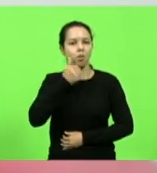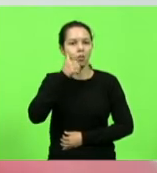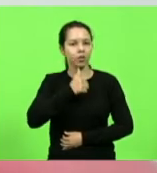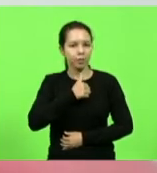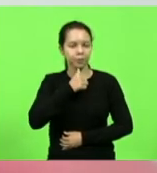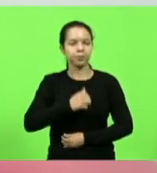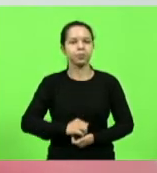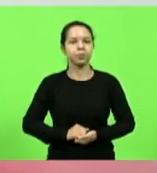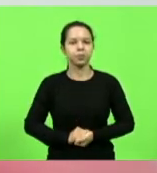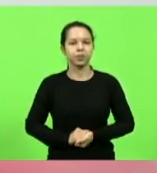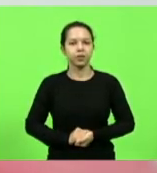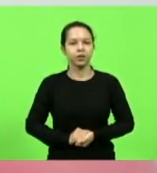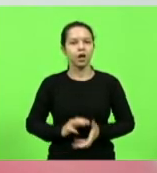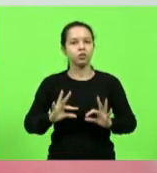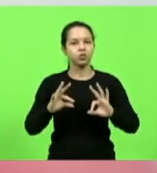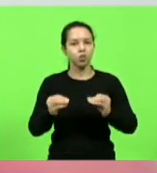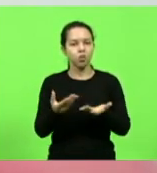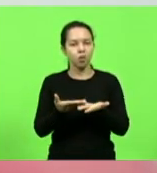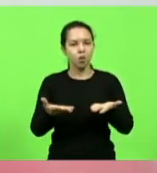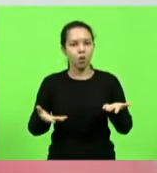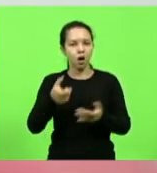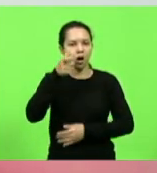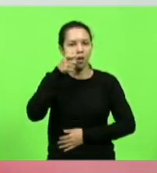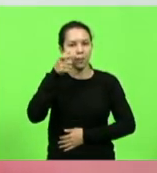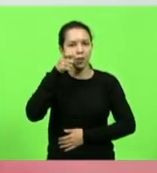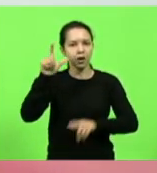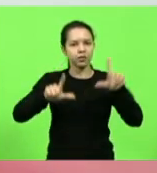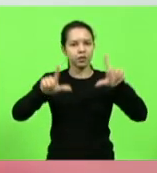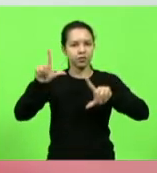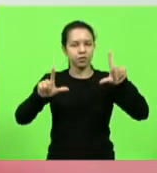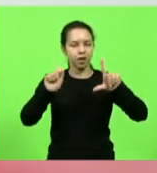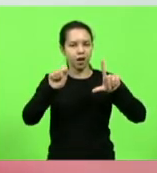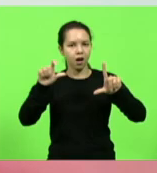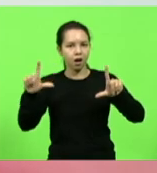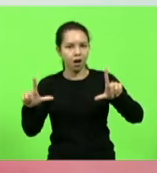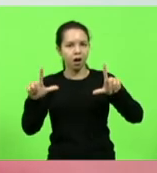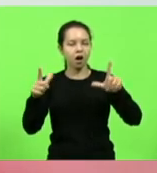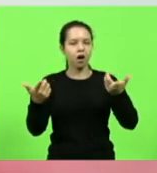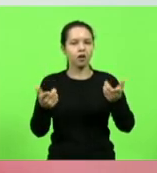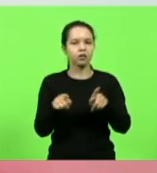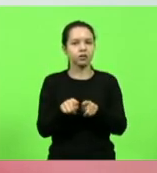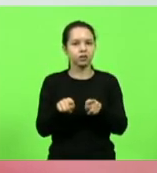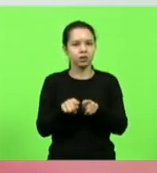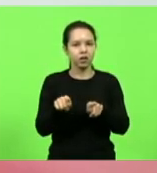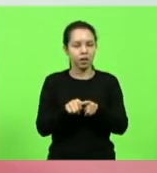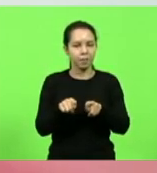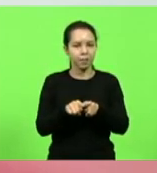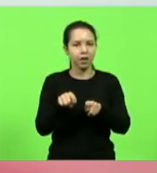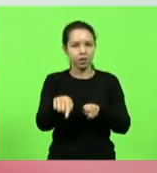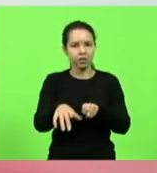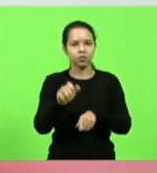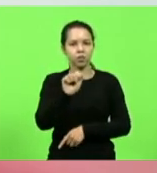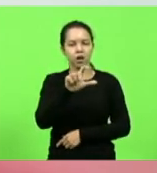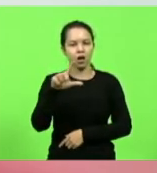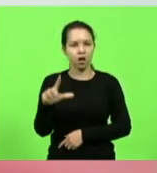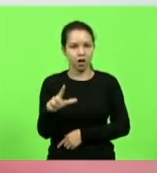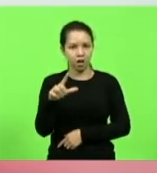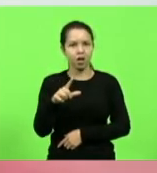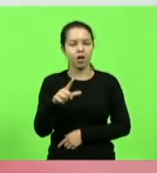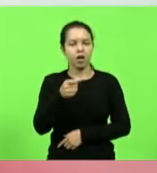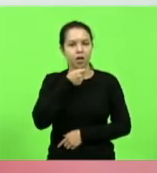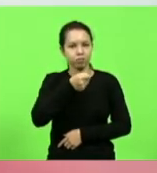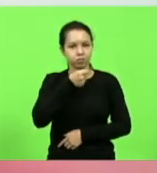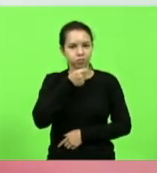a todos que acompanham a TVAL, a agência AL, nosso carinho